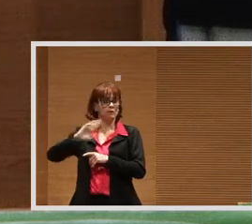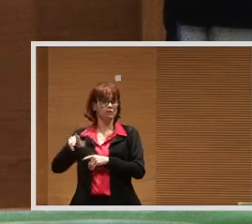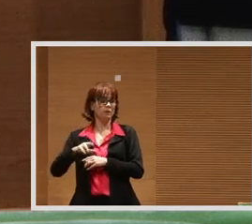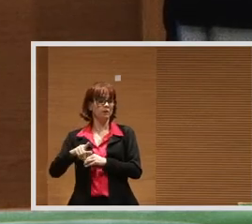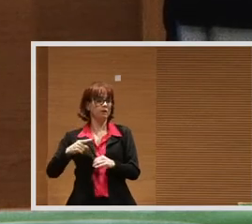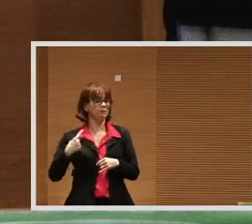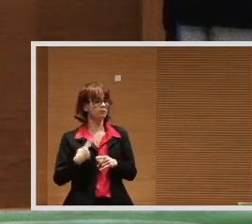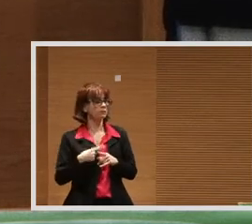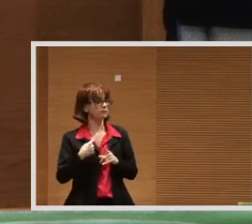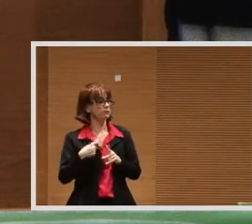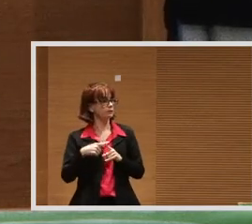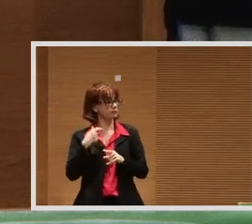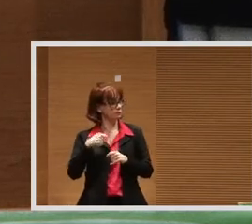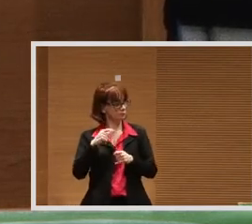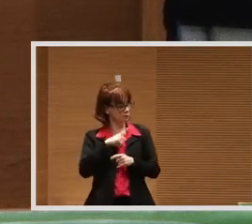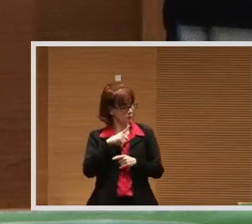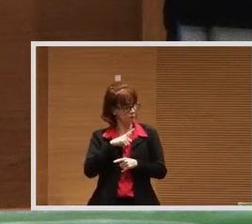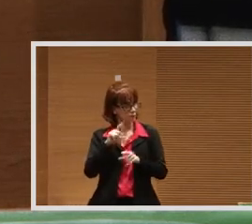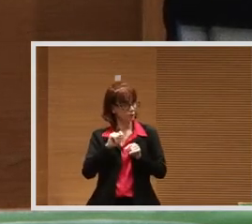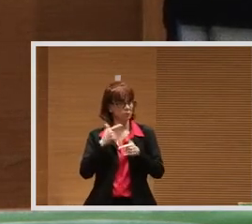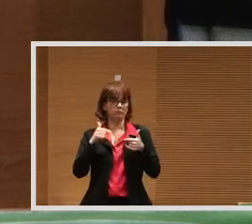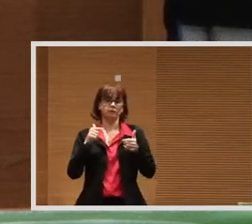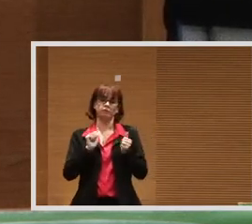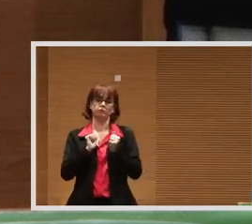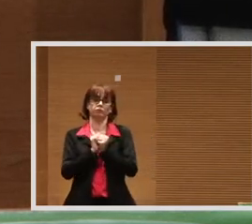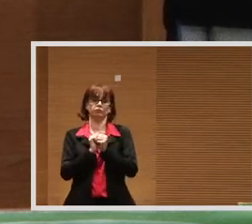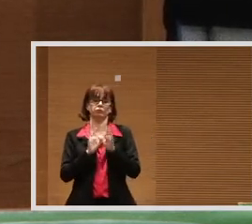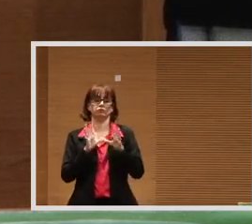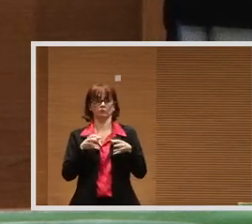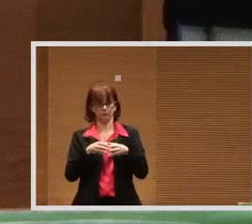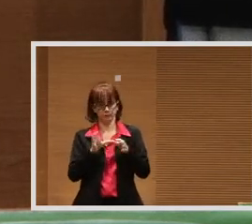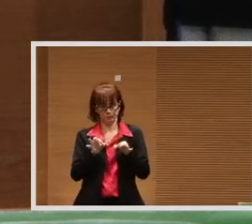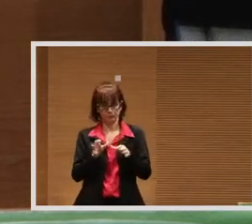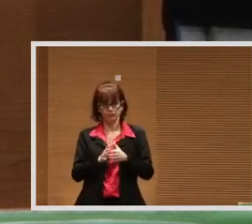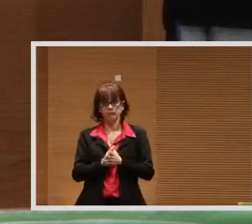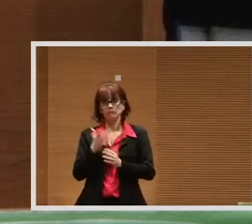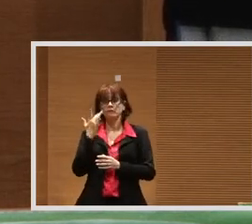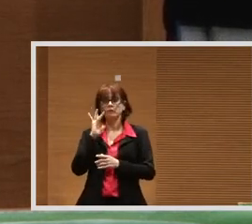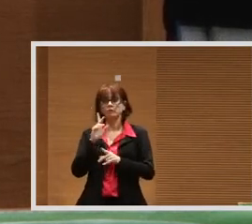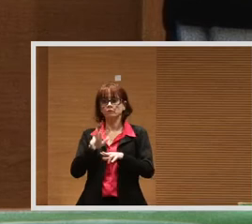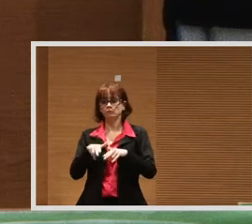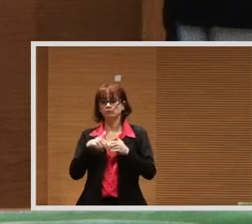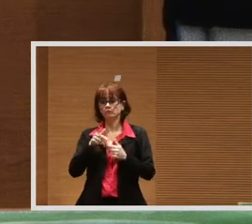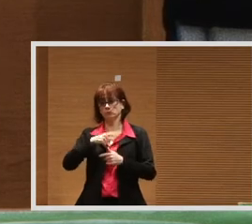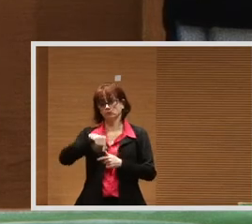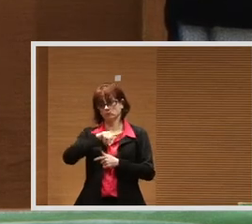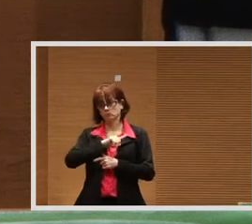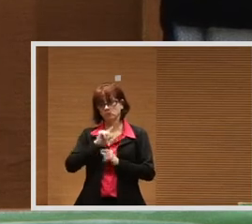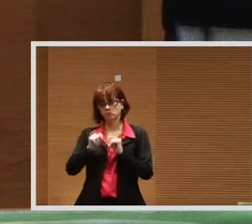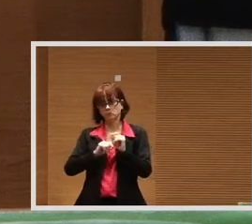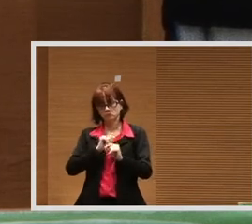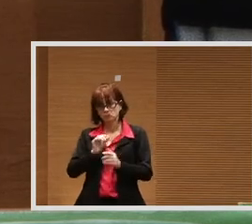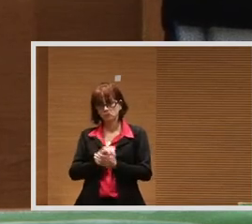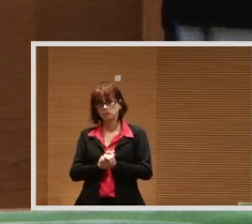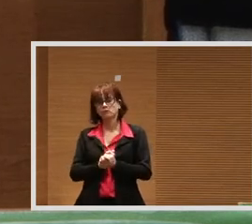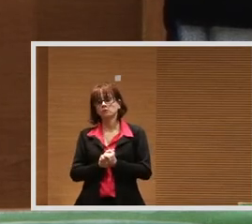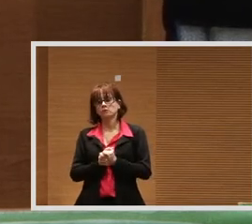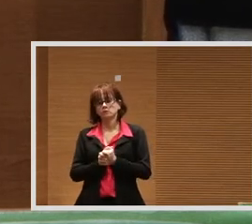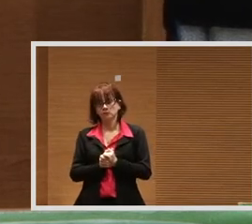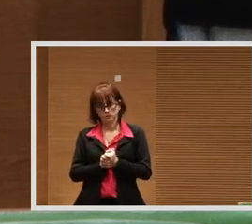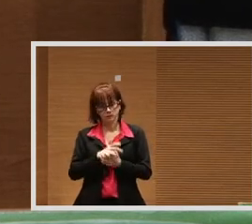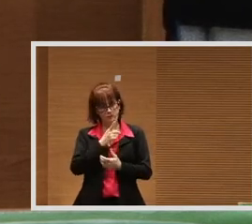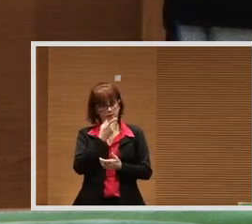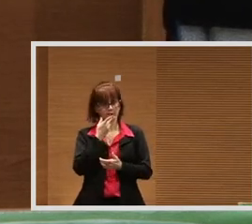existir um trabalho conjunto, de equipe, né? Acho que é por isso que a gente se aquilomba, como